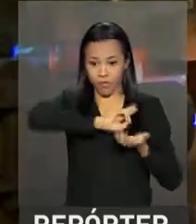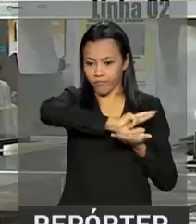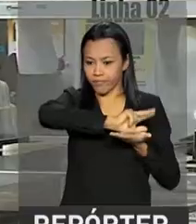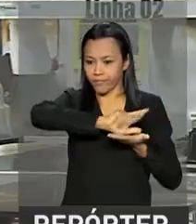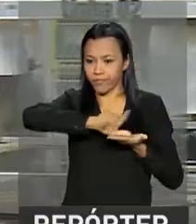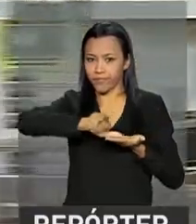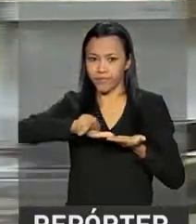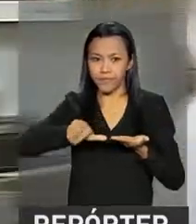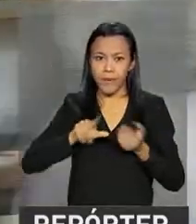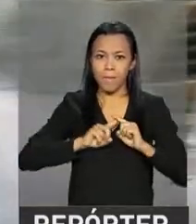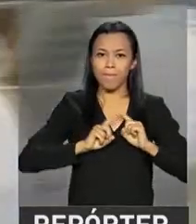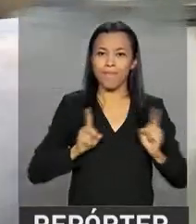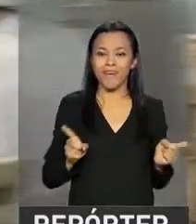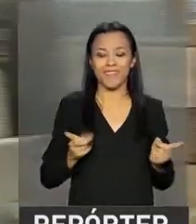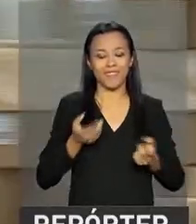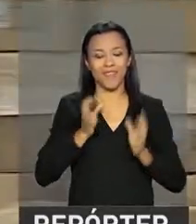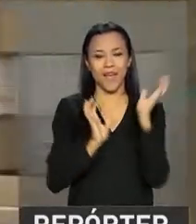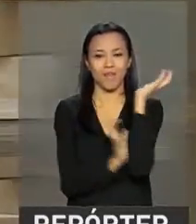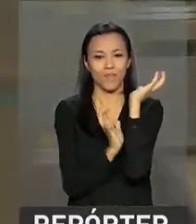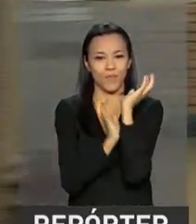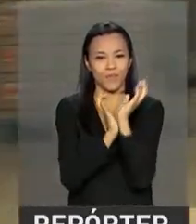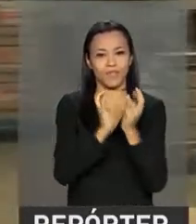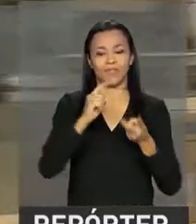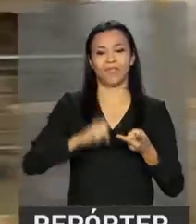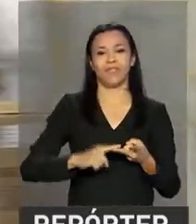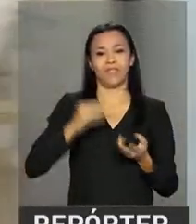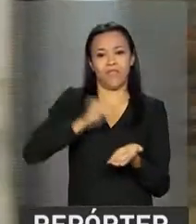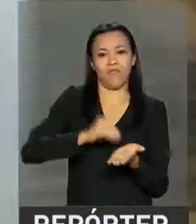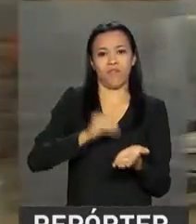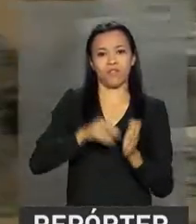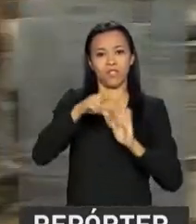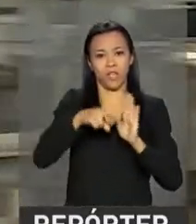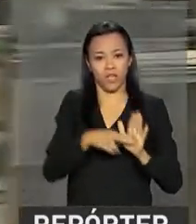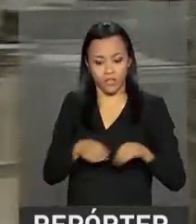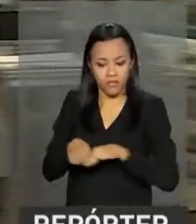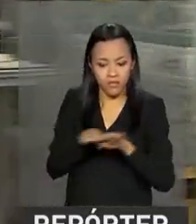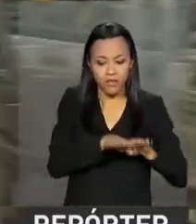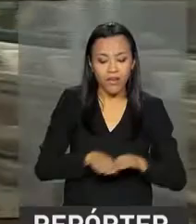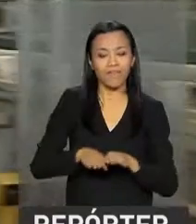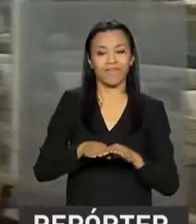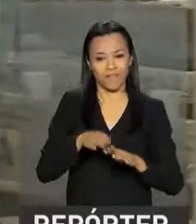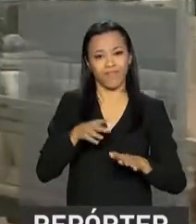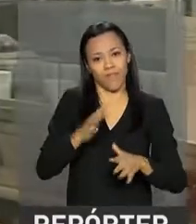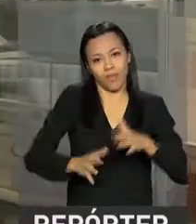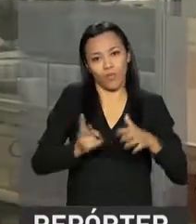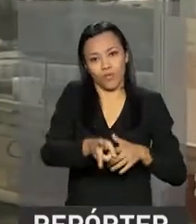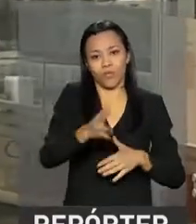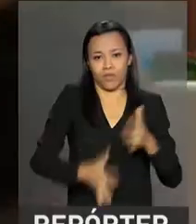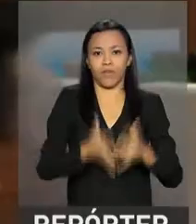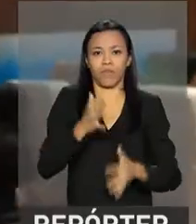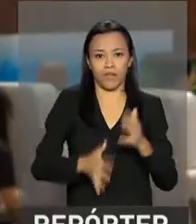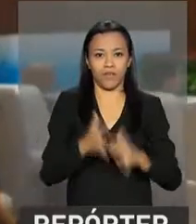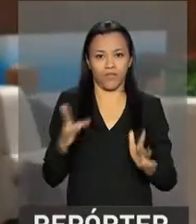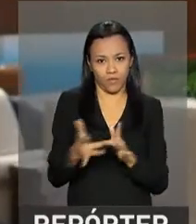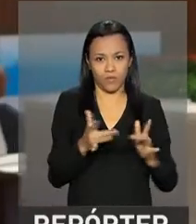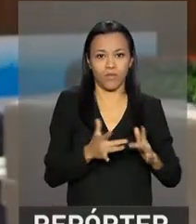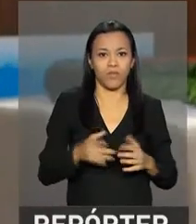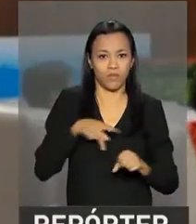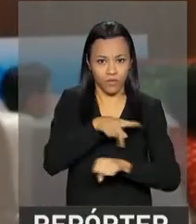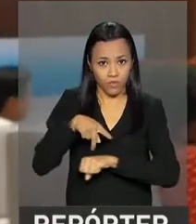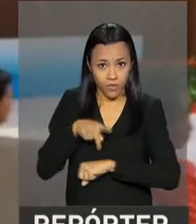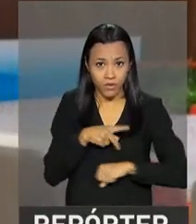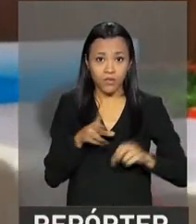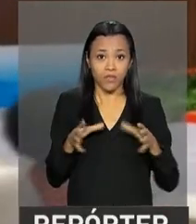diversificada. Mas a burocracia e a falta de padronização ainda atrapalham um maior intercâmbio. O presidente